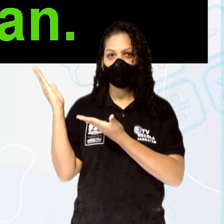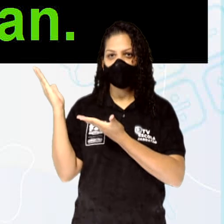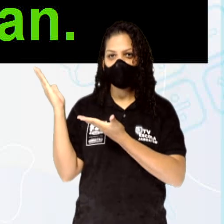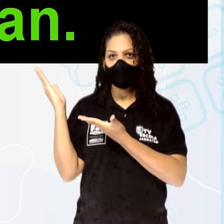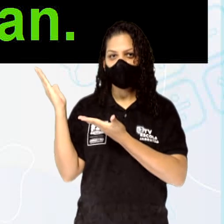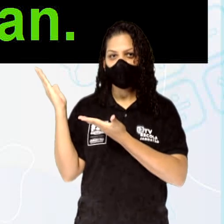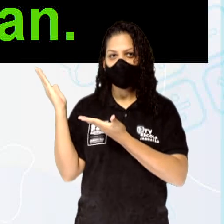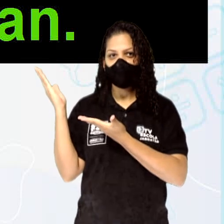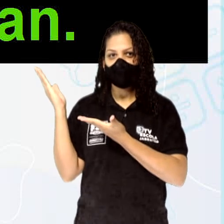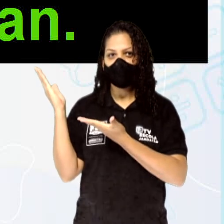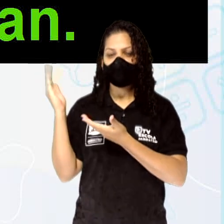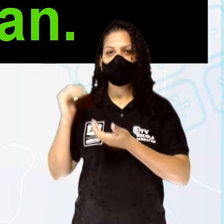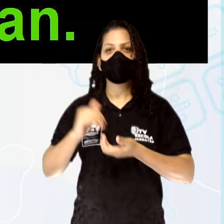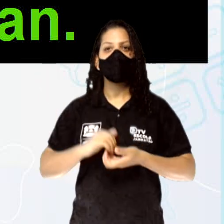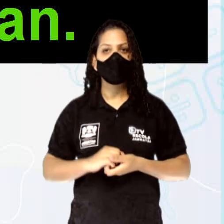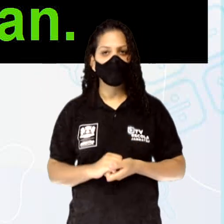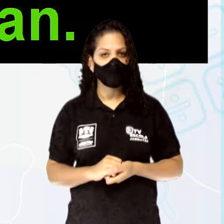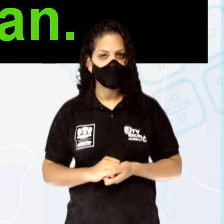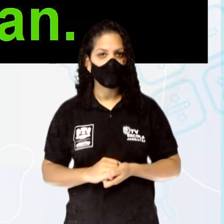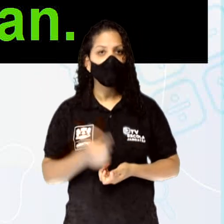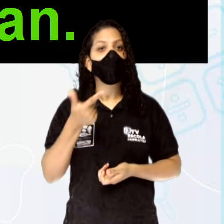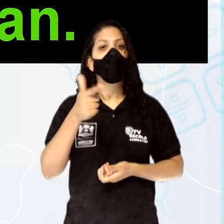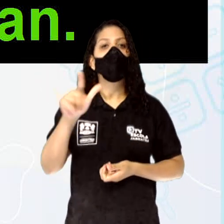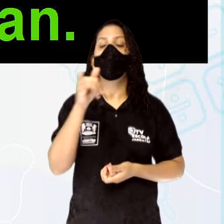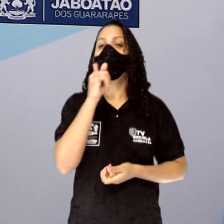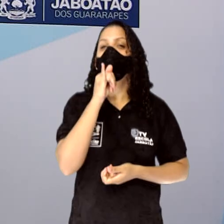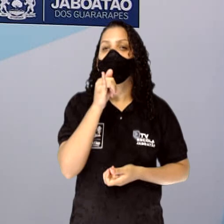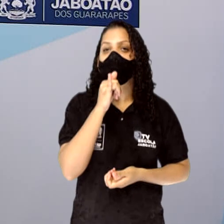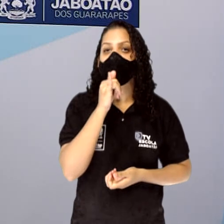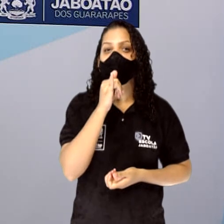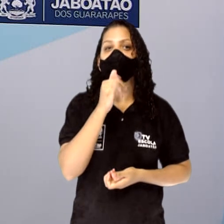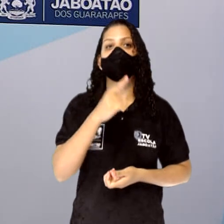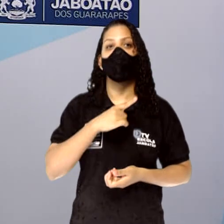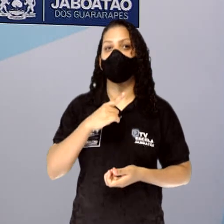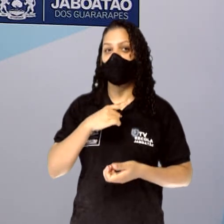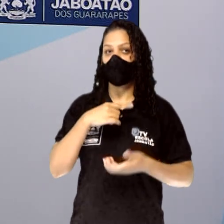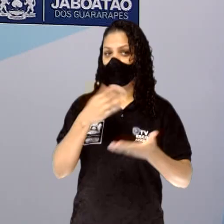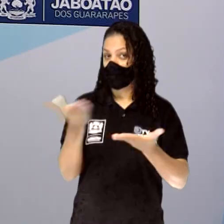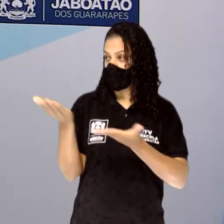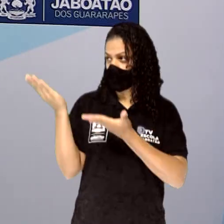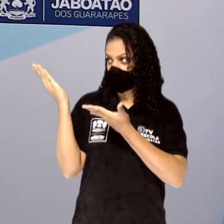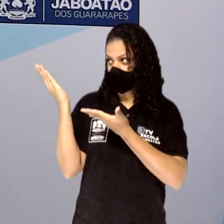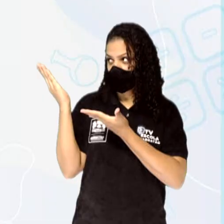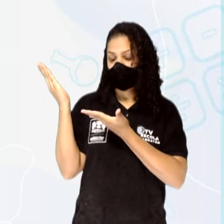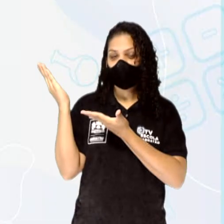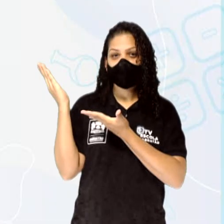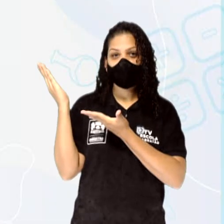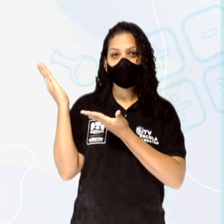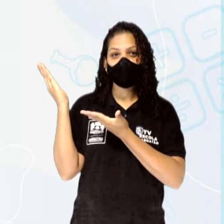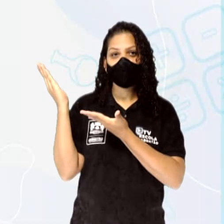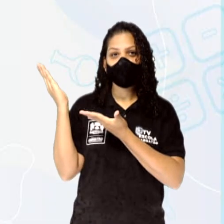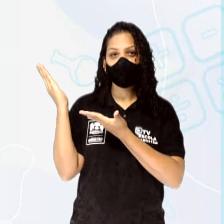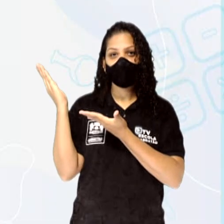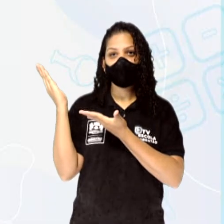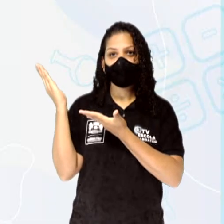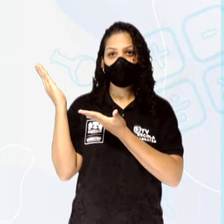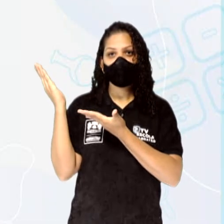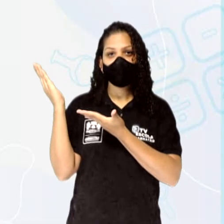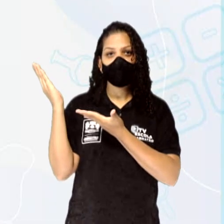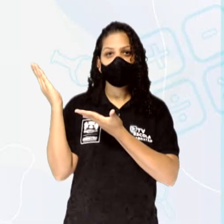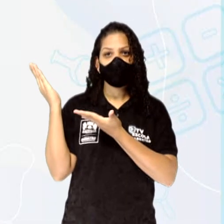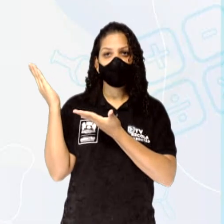old. She is Brazilian. Outra possibilidade é she is Marina, she is